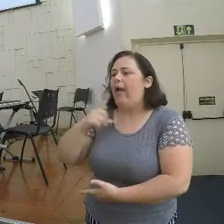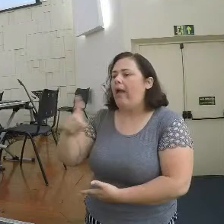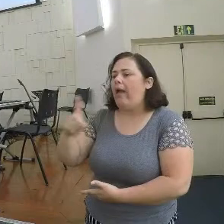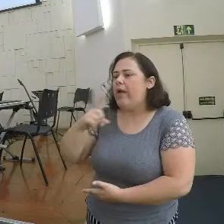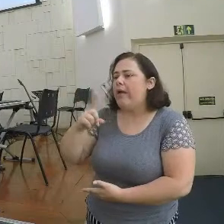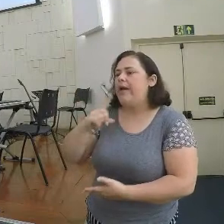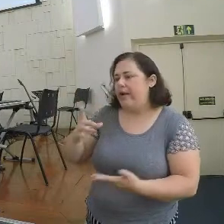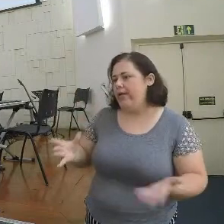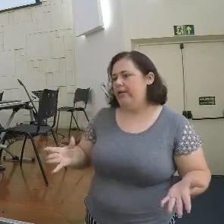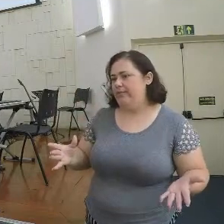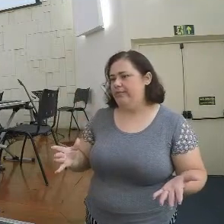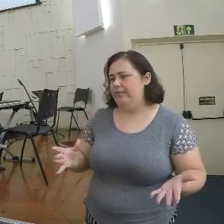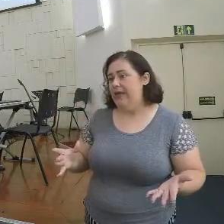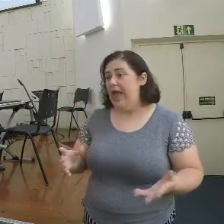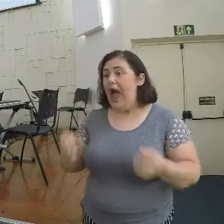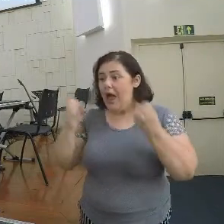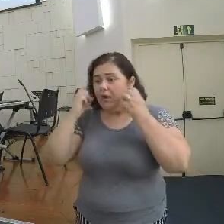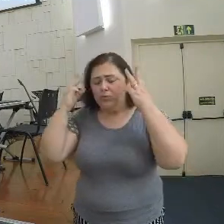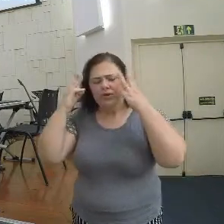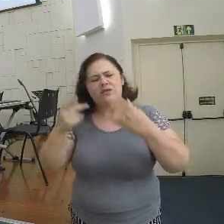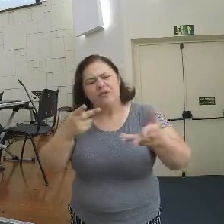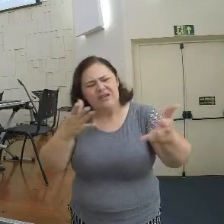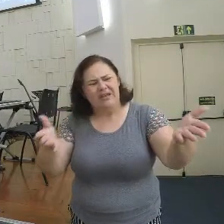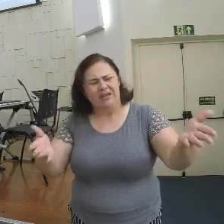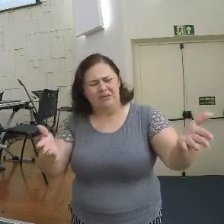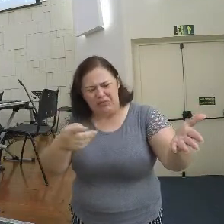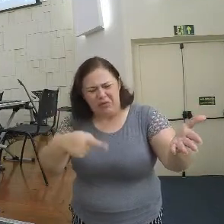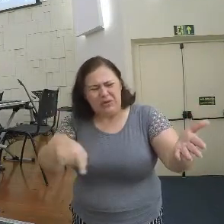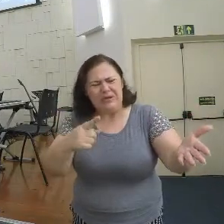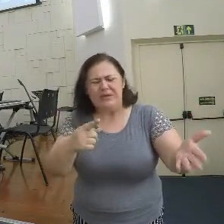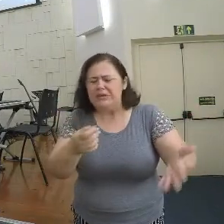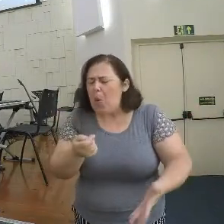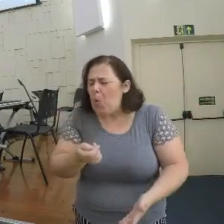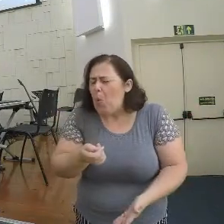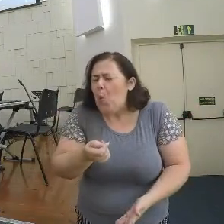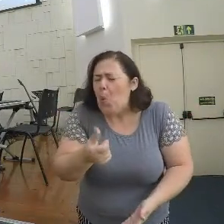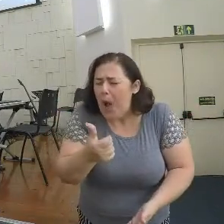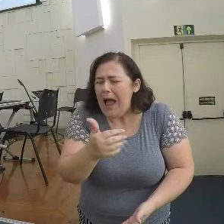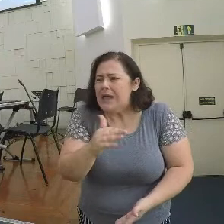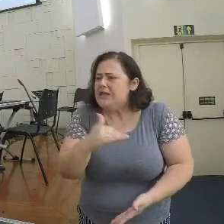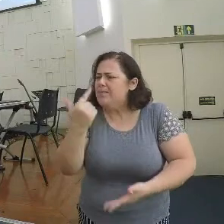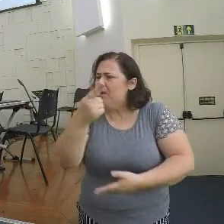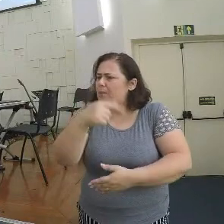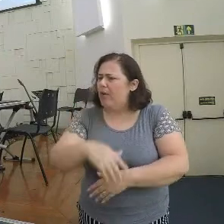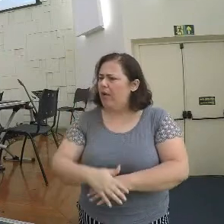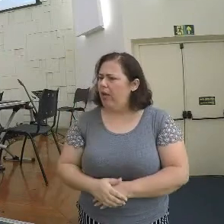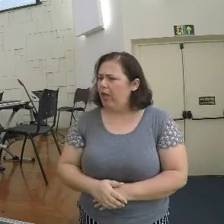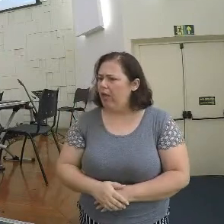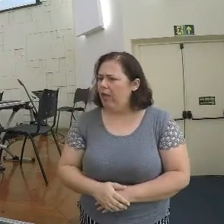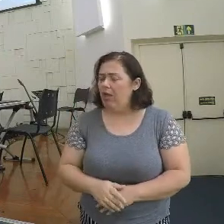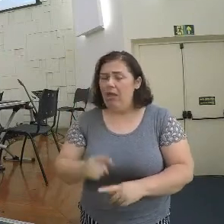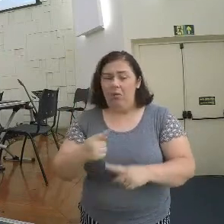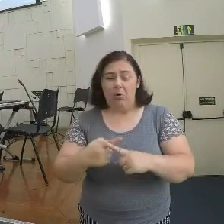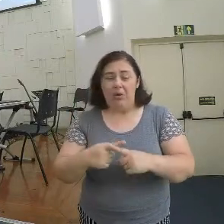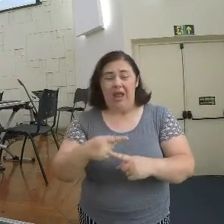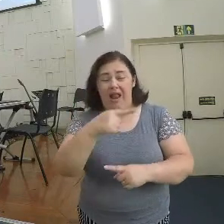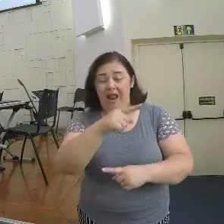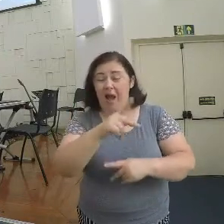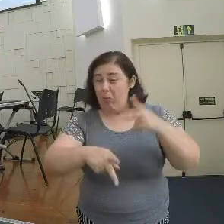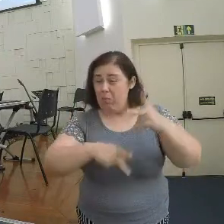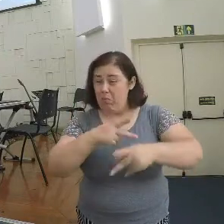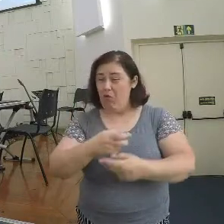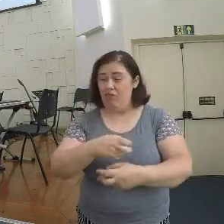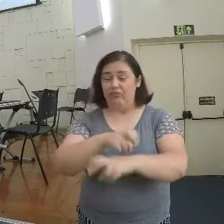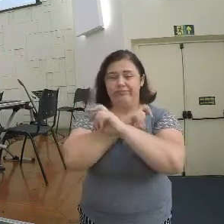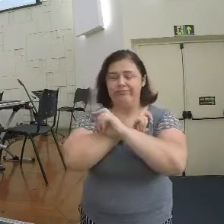estavam a perecer. Versículo 6: os egípcios maltrataram e afligiram vocês e impuseram a